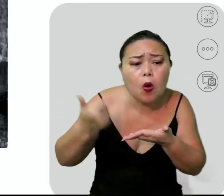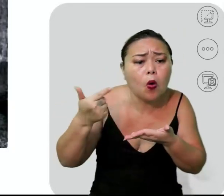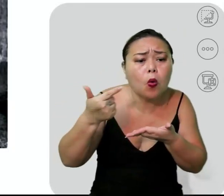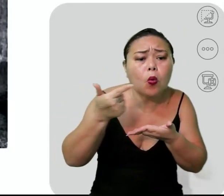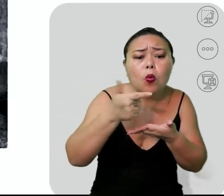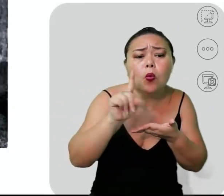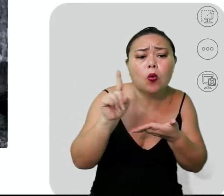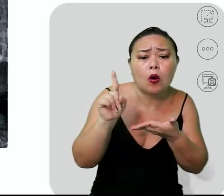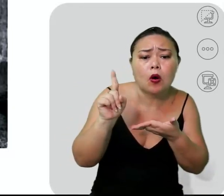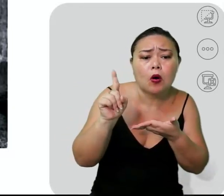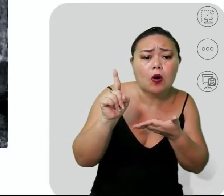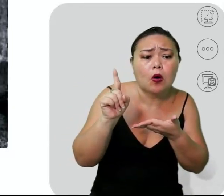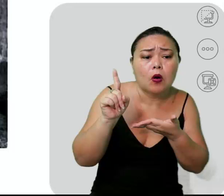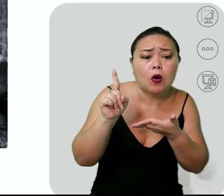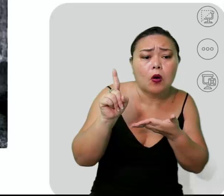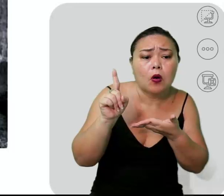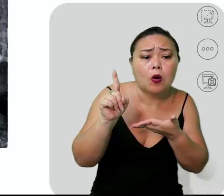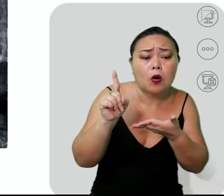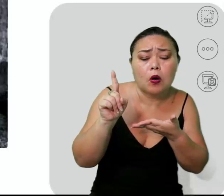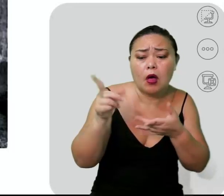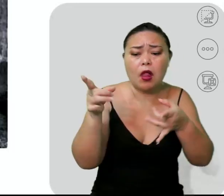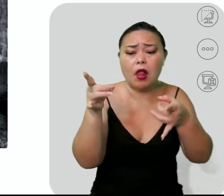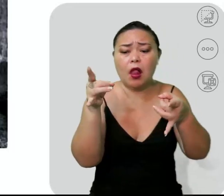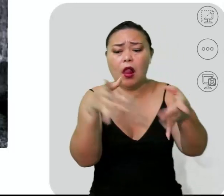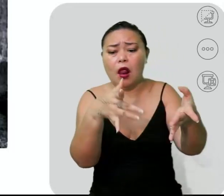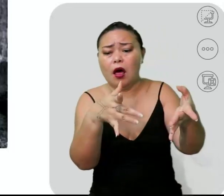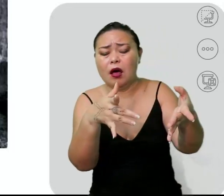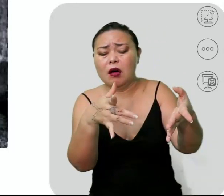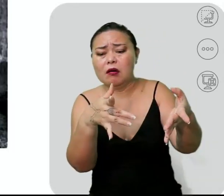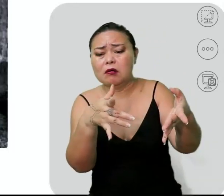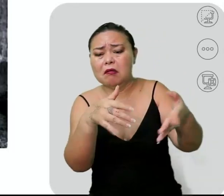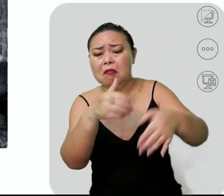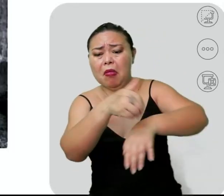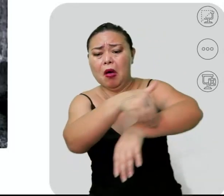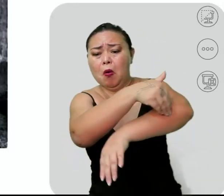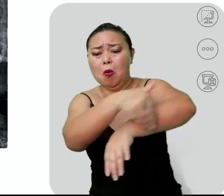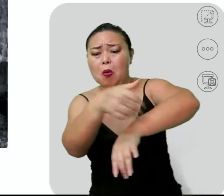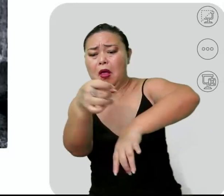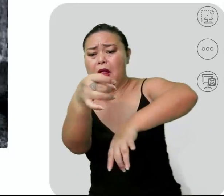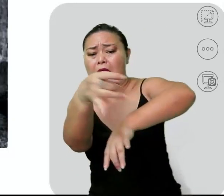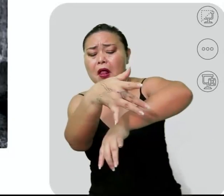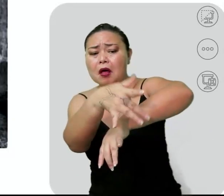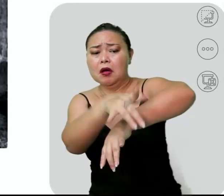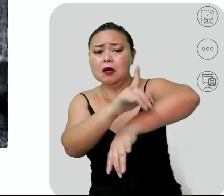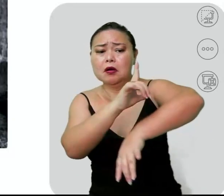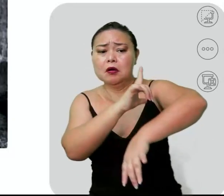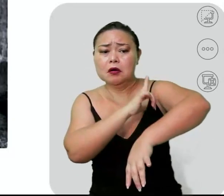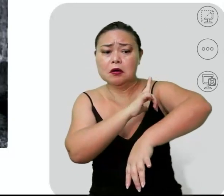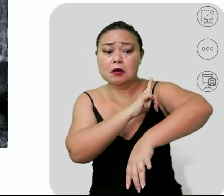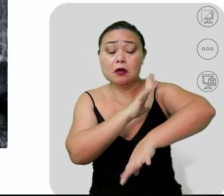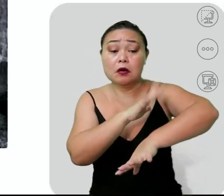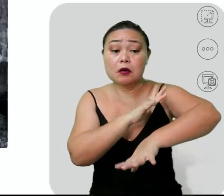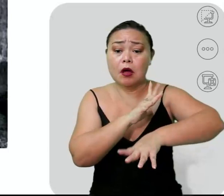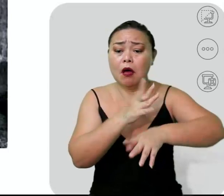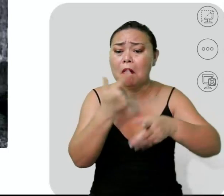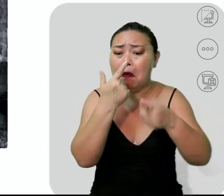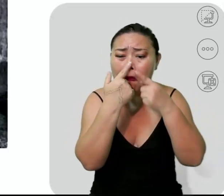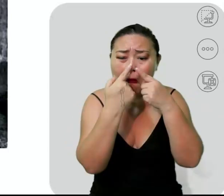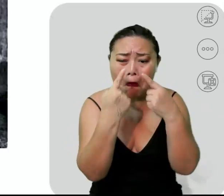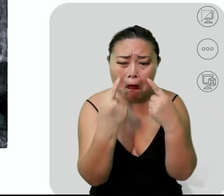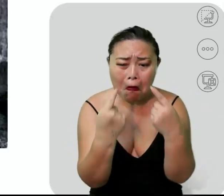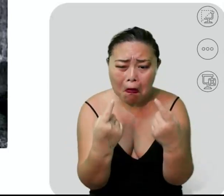que eram deixados pelas ruas. E sem contar que, e a